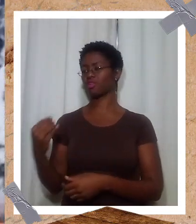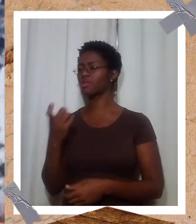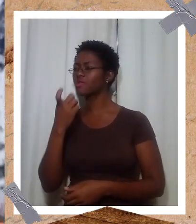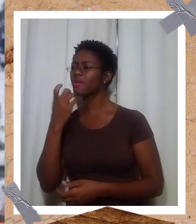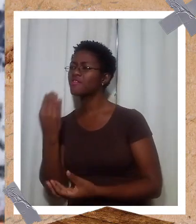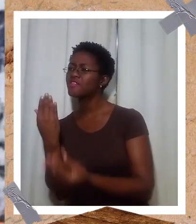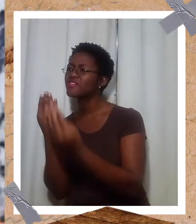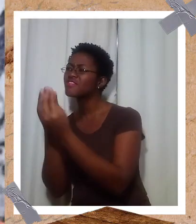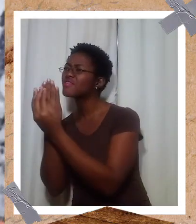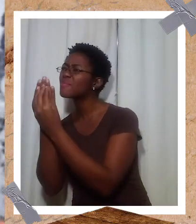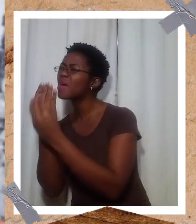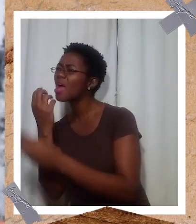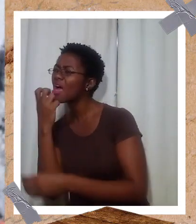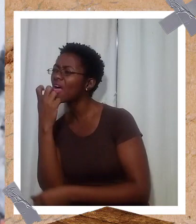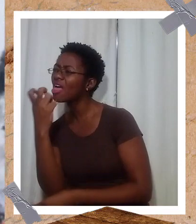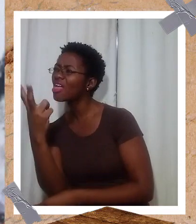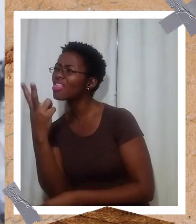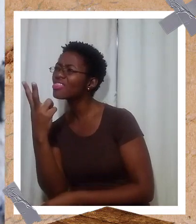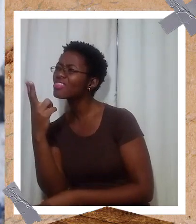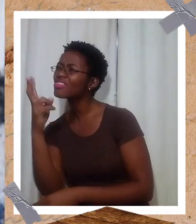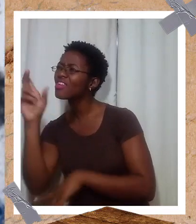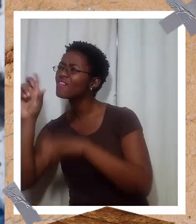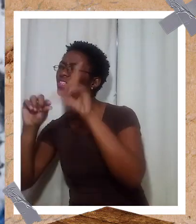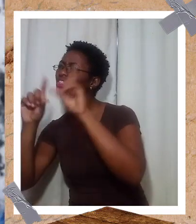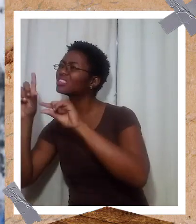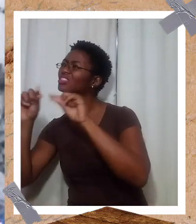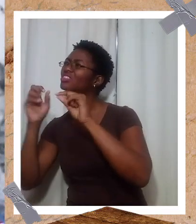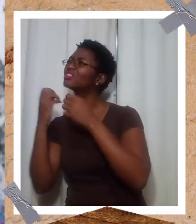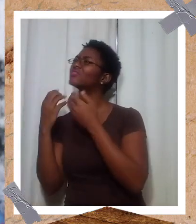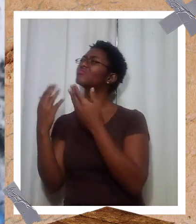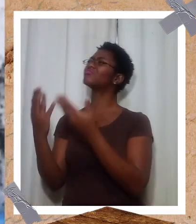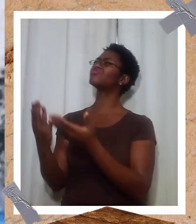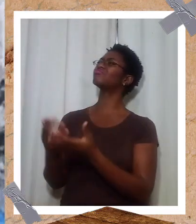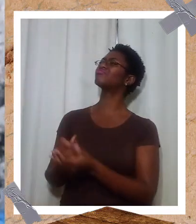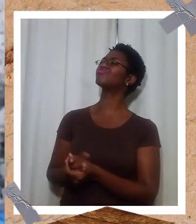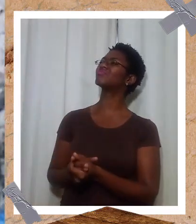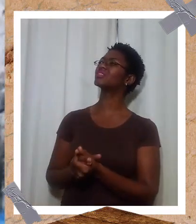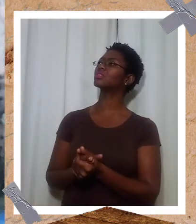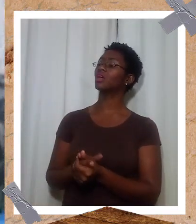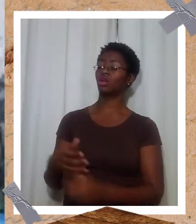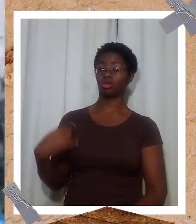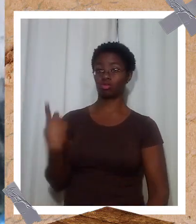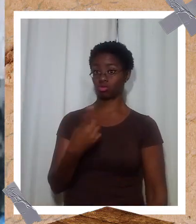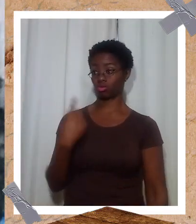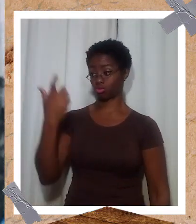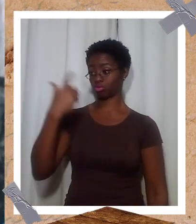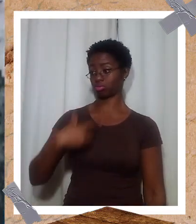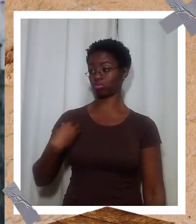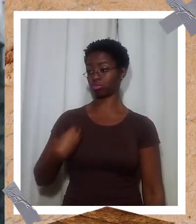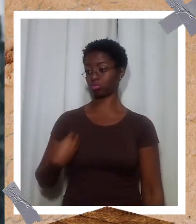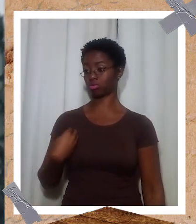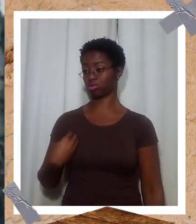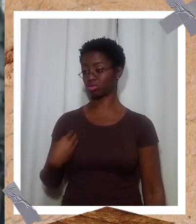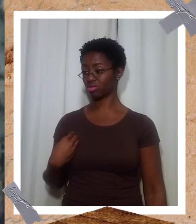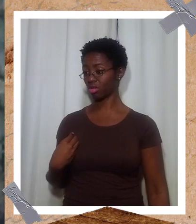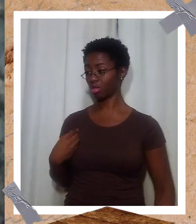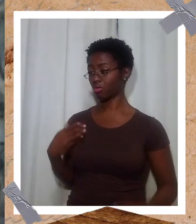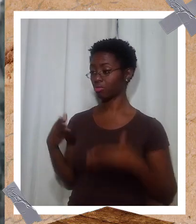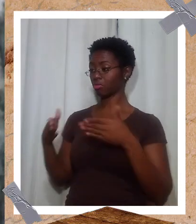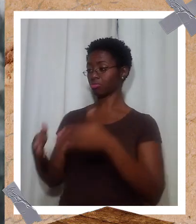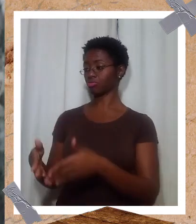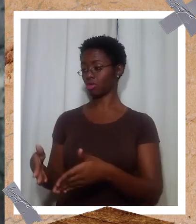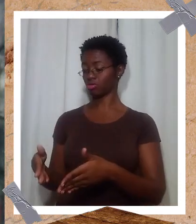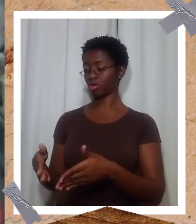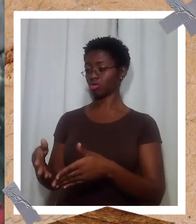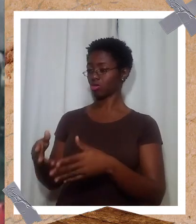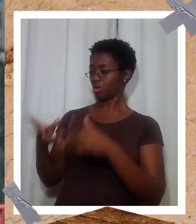ainda, aquelas estrelas a brilhar. Nossa presença, apesar de silenciosa, não foi percebida de forma positiva.